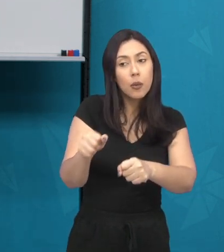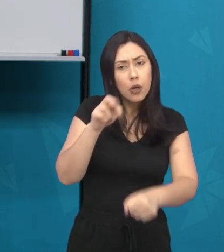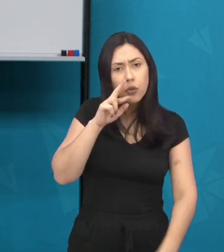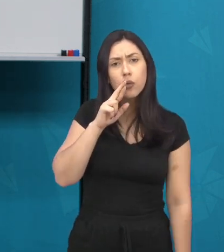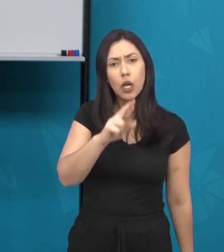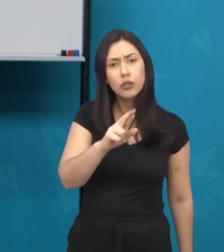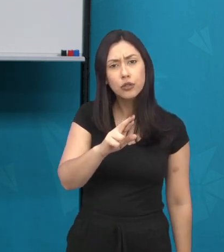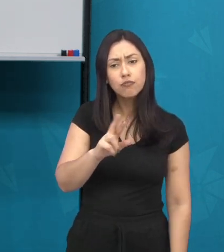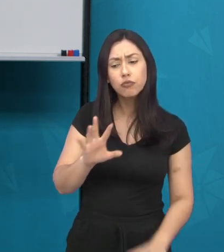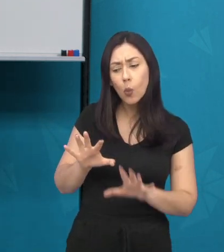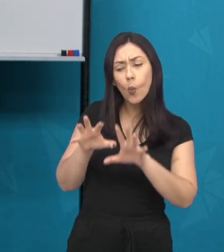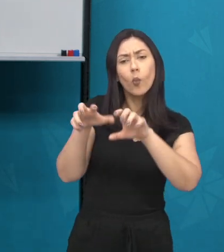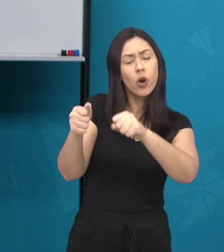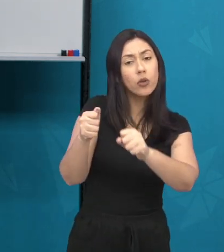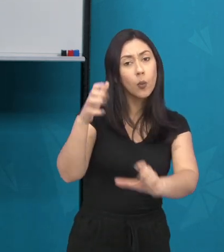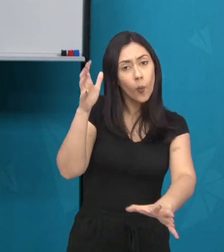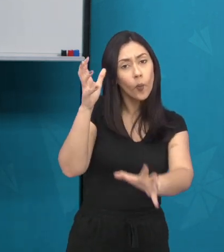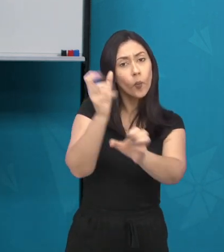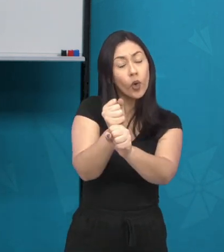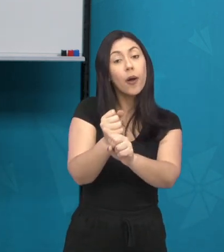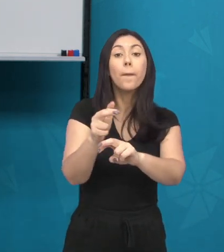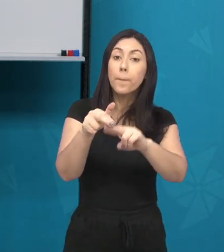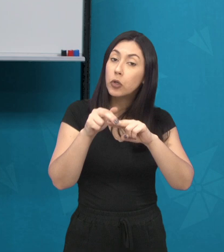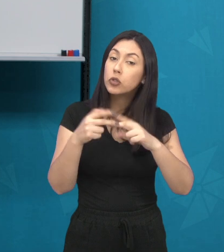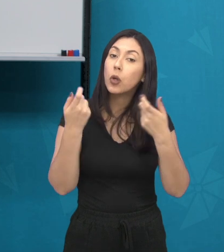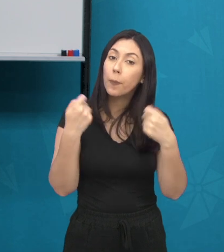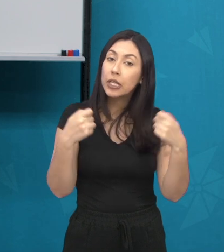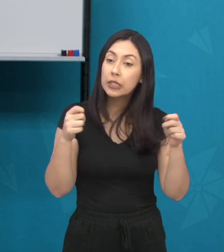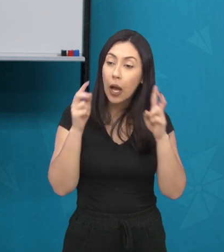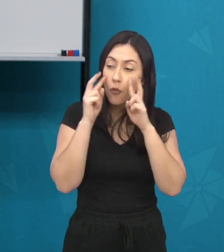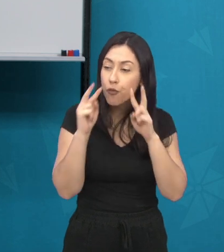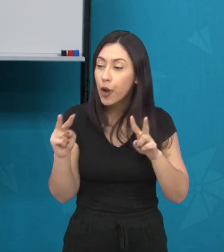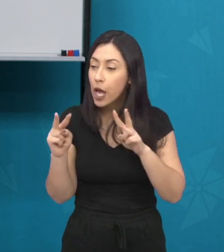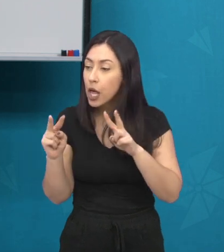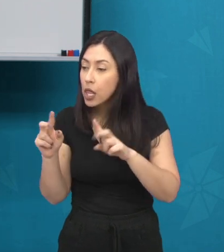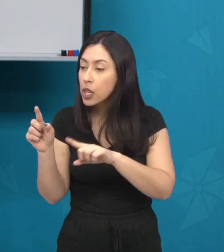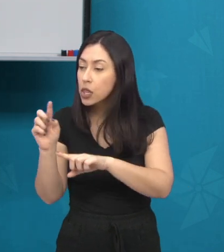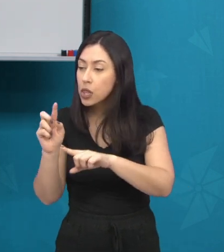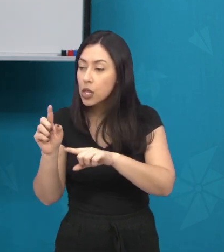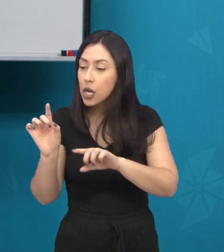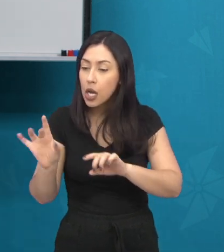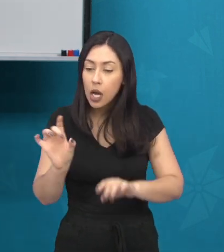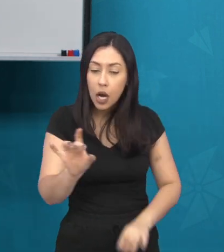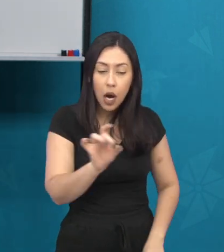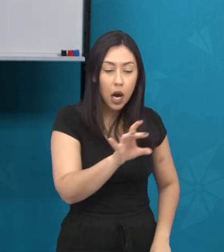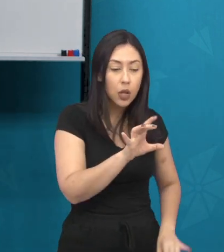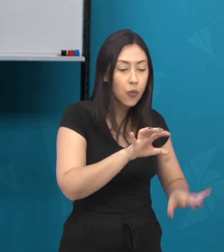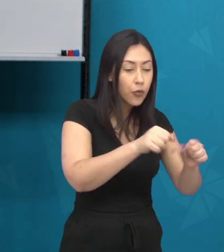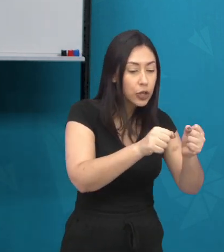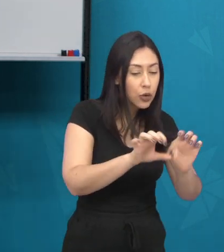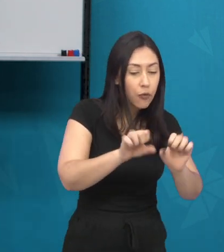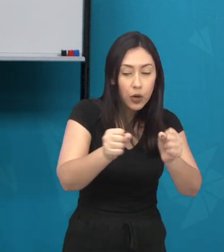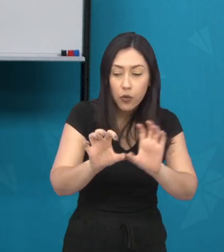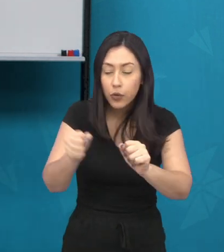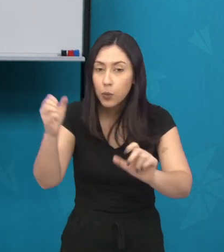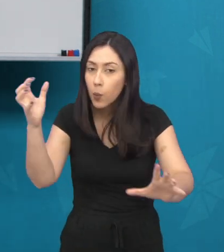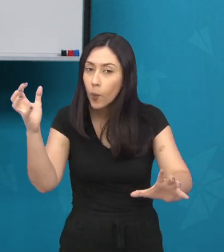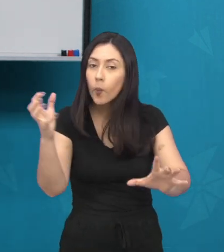a o equilíbrio o equacionamento das forças que agem sobre um corpo beleza